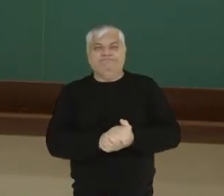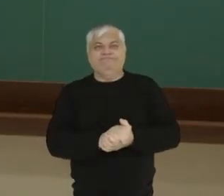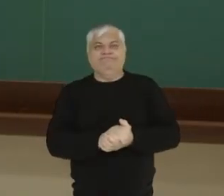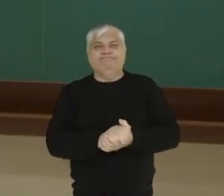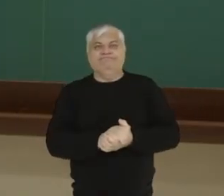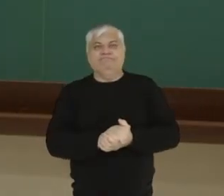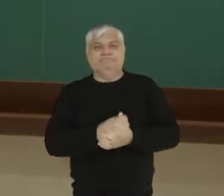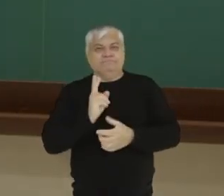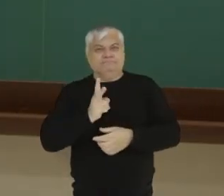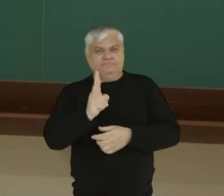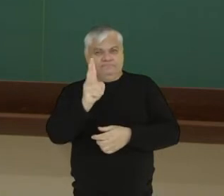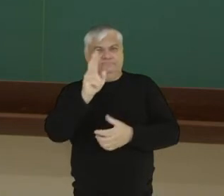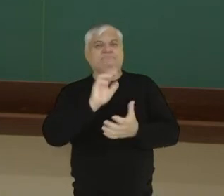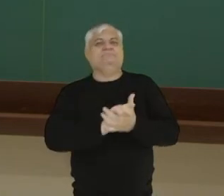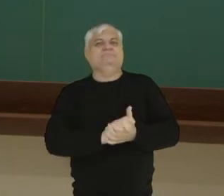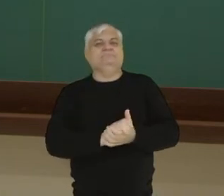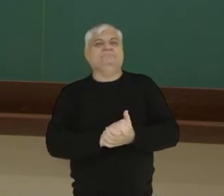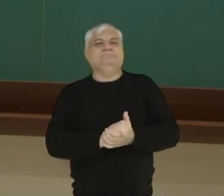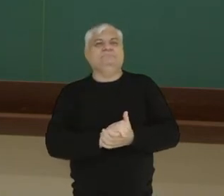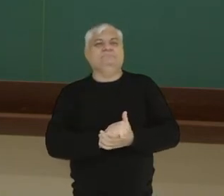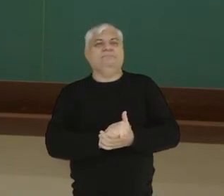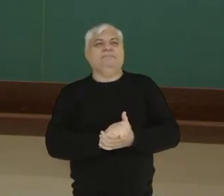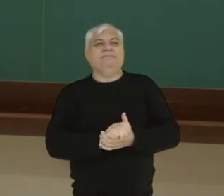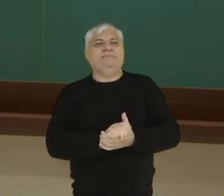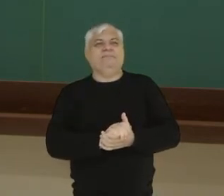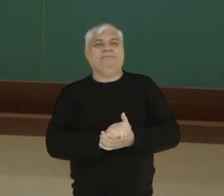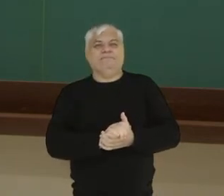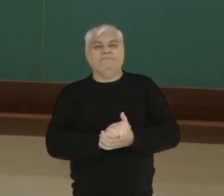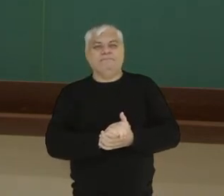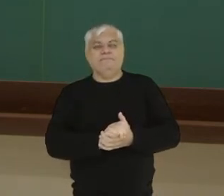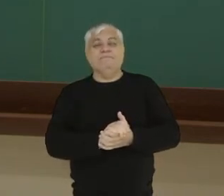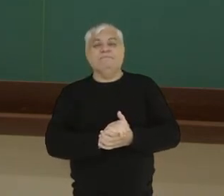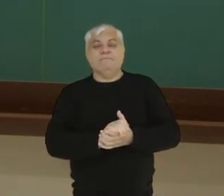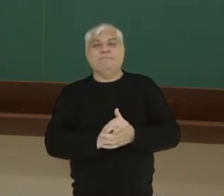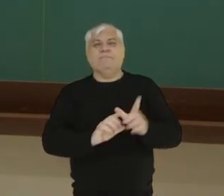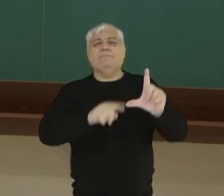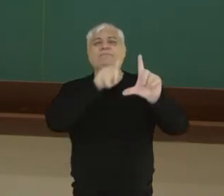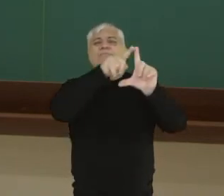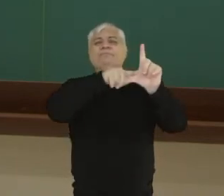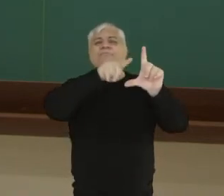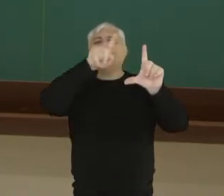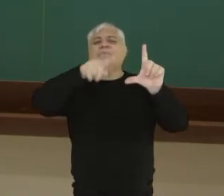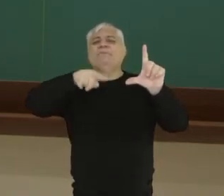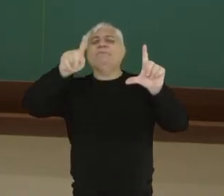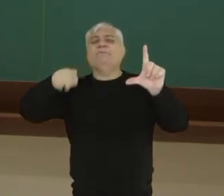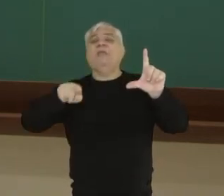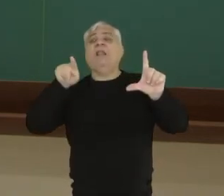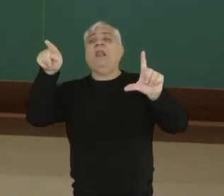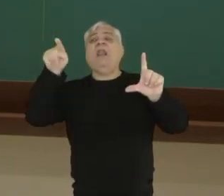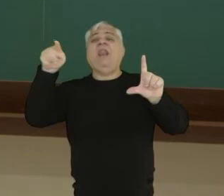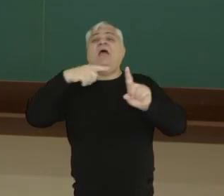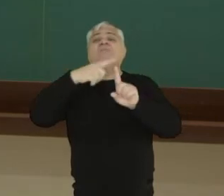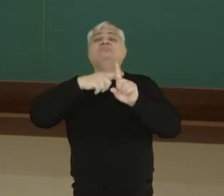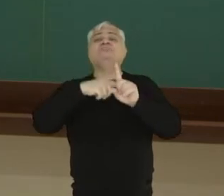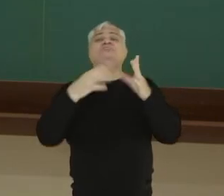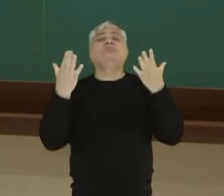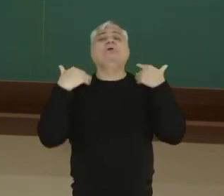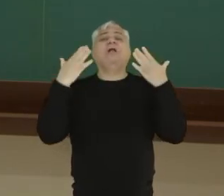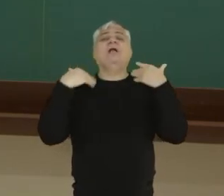Vamos continuando, né? Tem mais coisa ali. Qual é a amplitude térmica no deserto do Saara nesse dia?